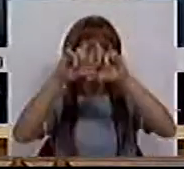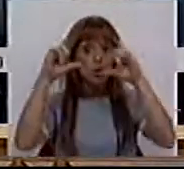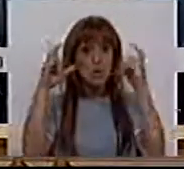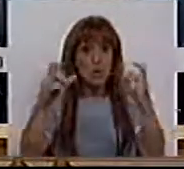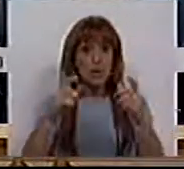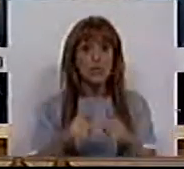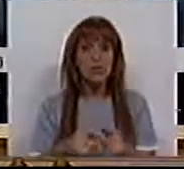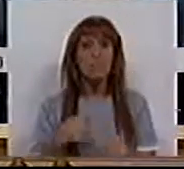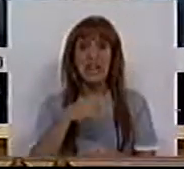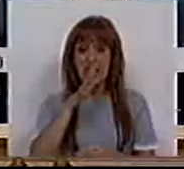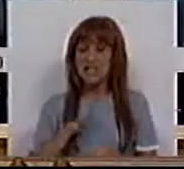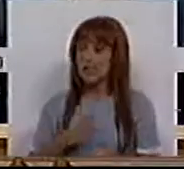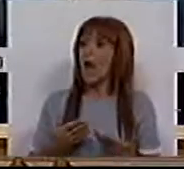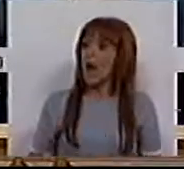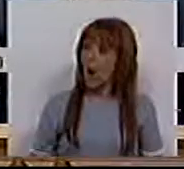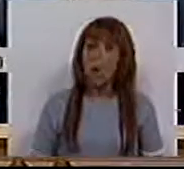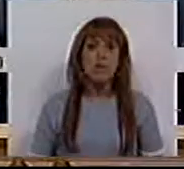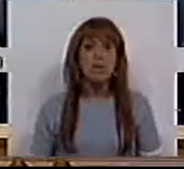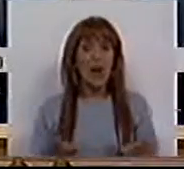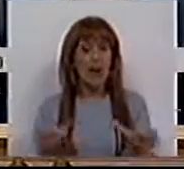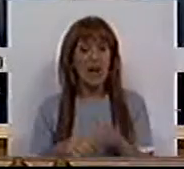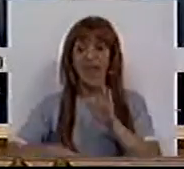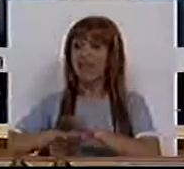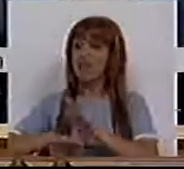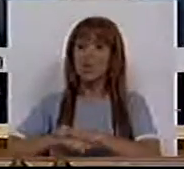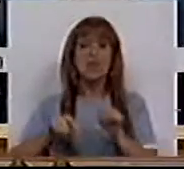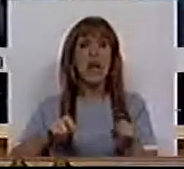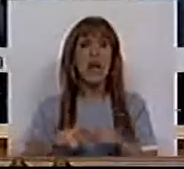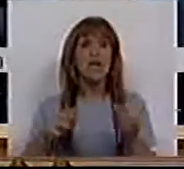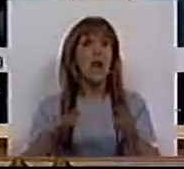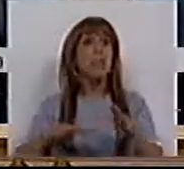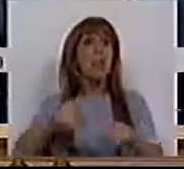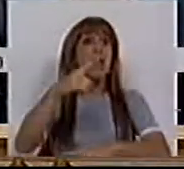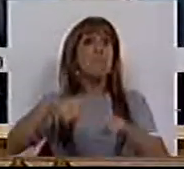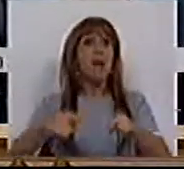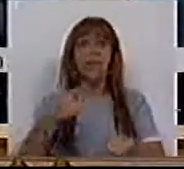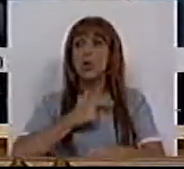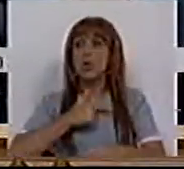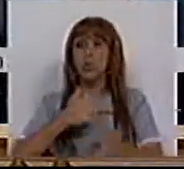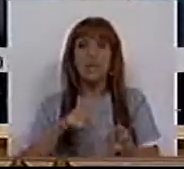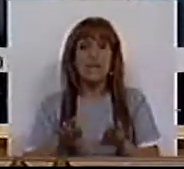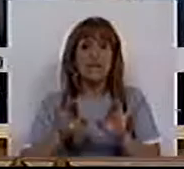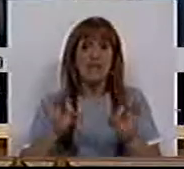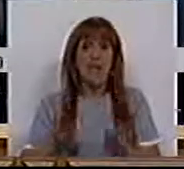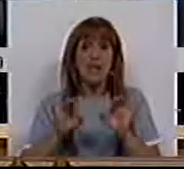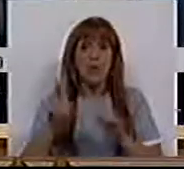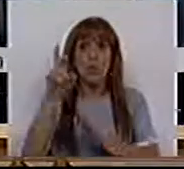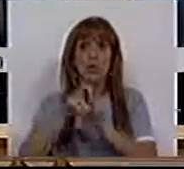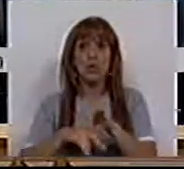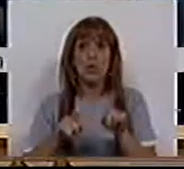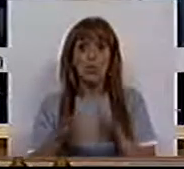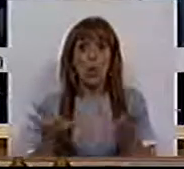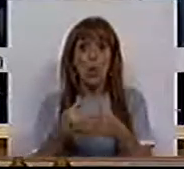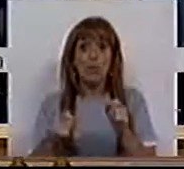secundário. Dizem-nos agora, as bancadas da direita, que essa é a dimensão média das turmas, de acordo com o relatório